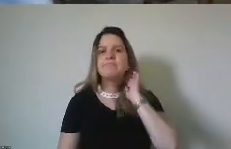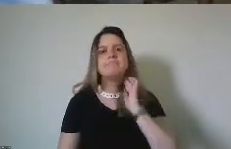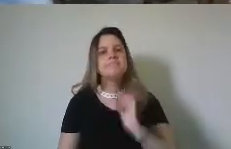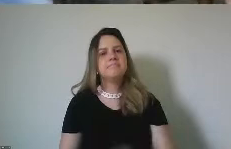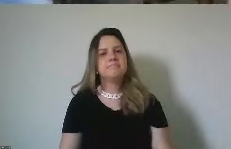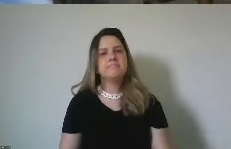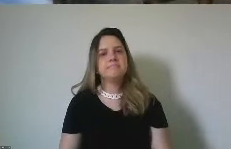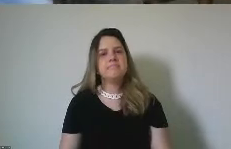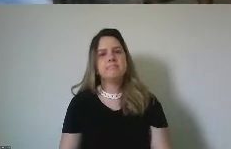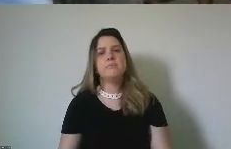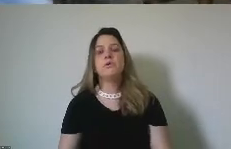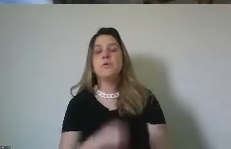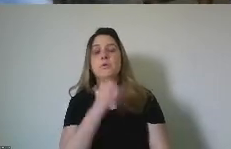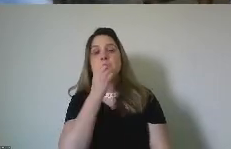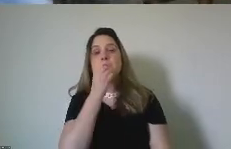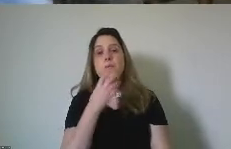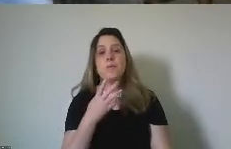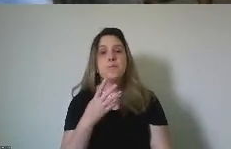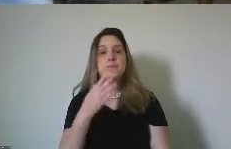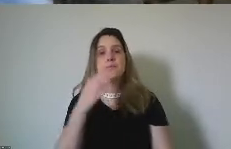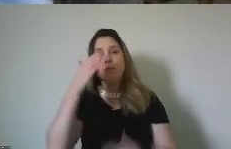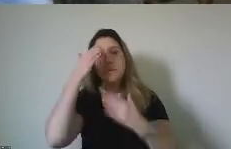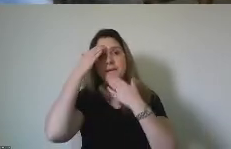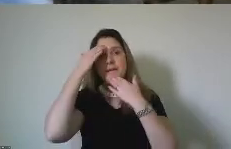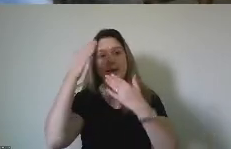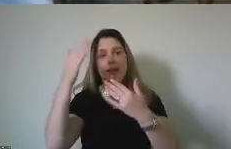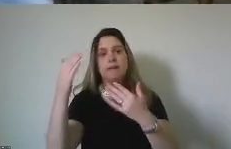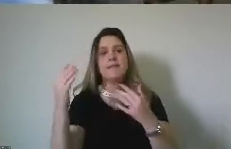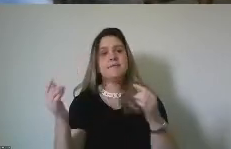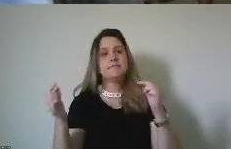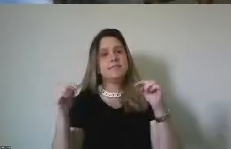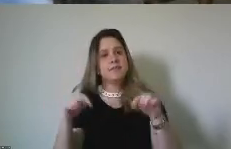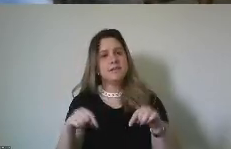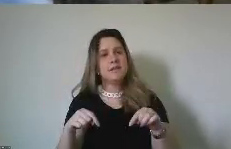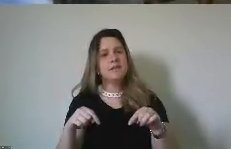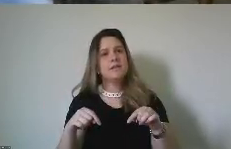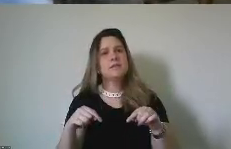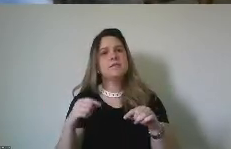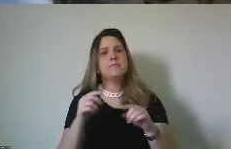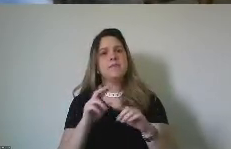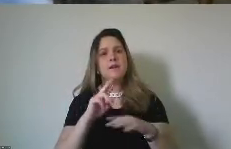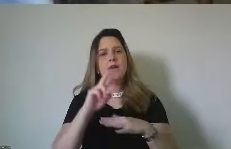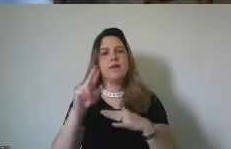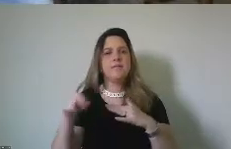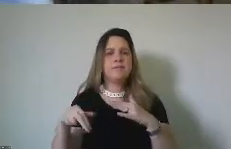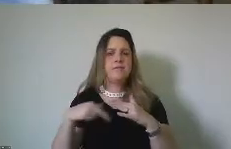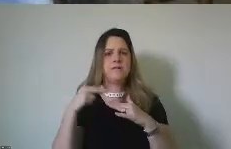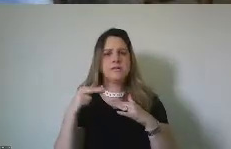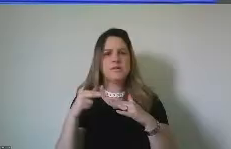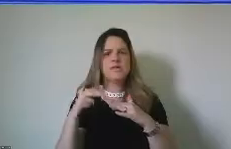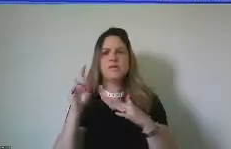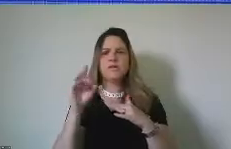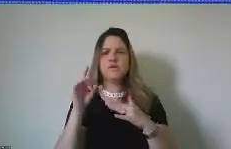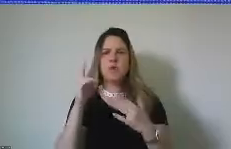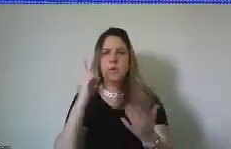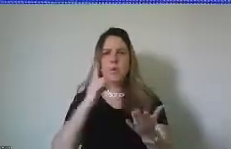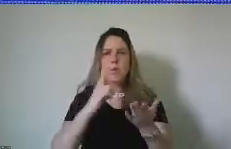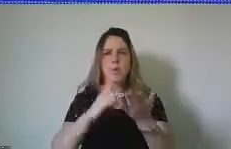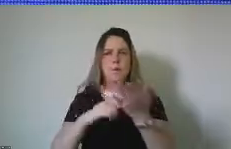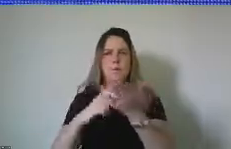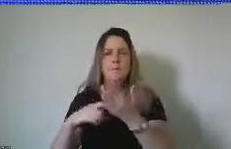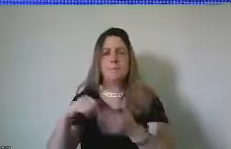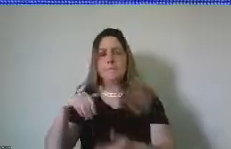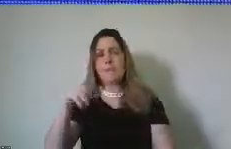bom pessoal obrigado pela pela audiência Só para confirmar a gente tá com mais de 500 pessoas